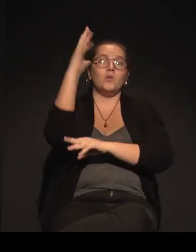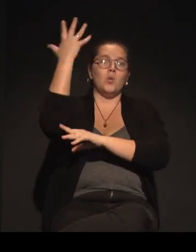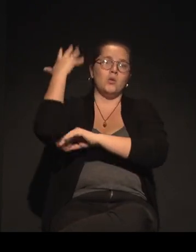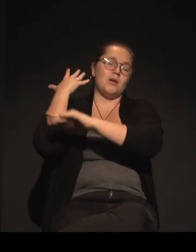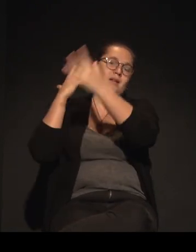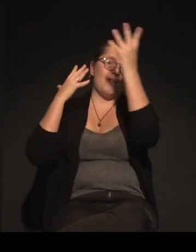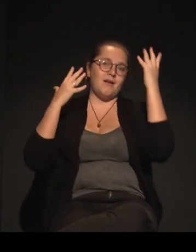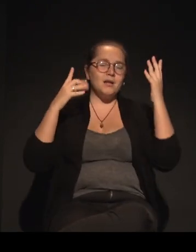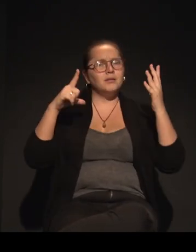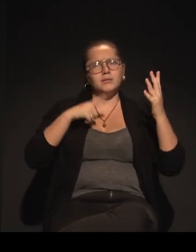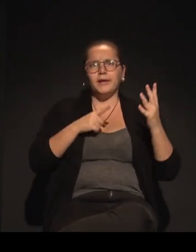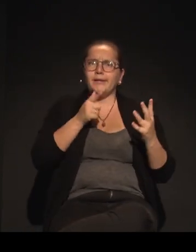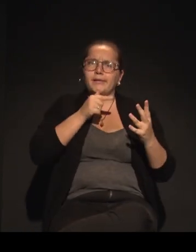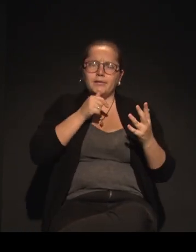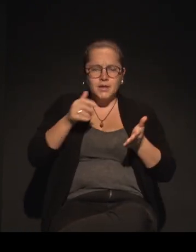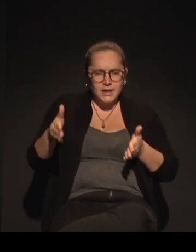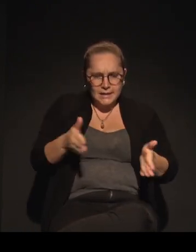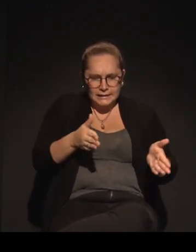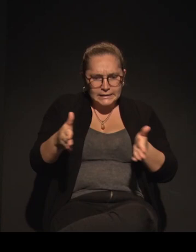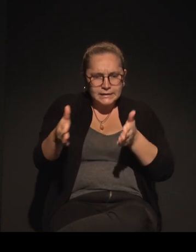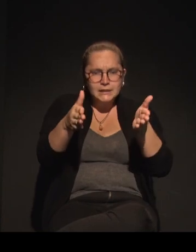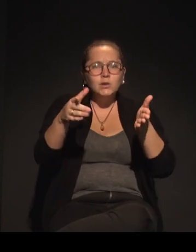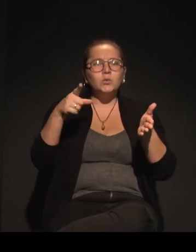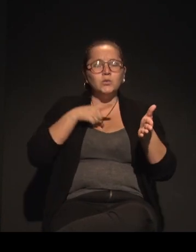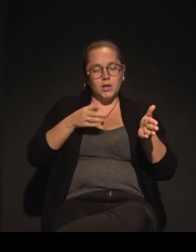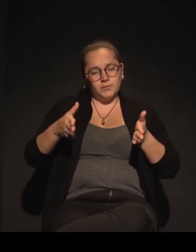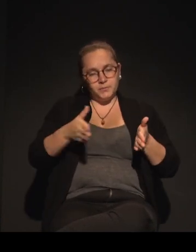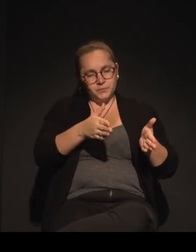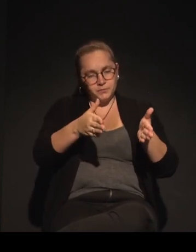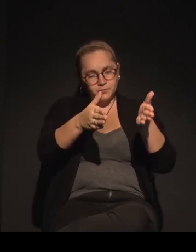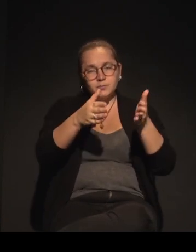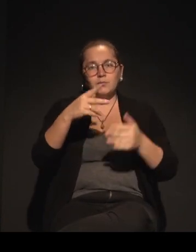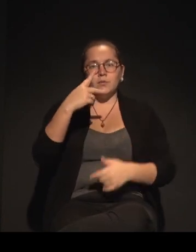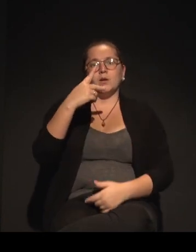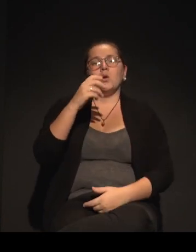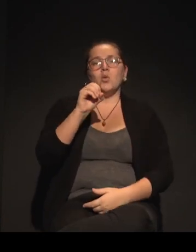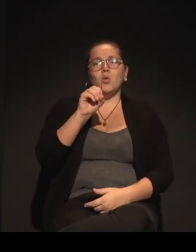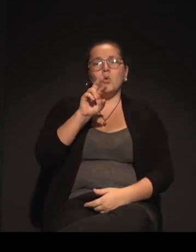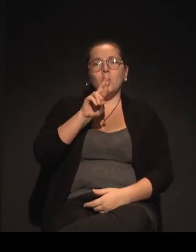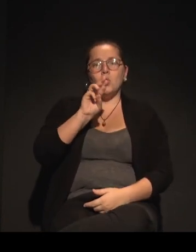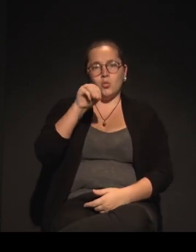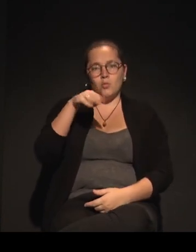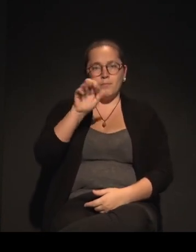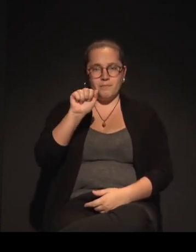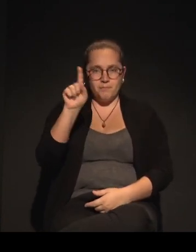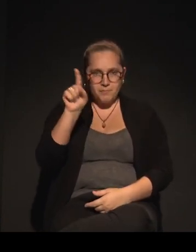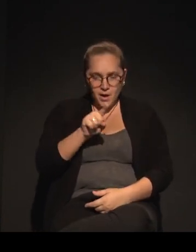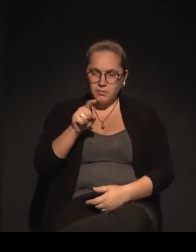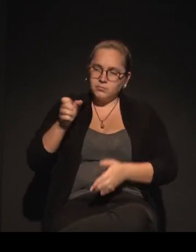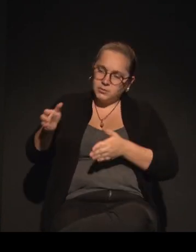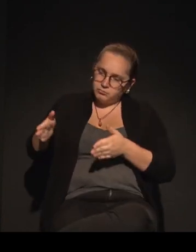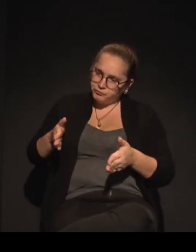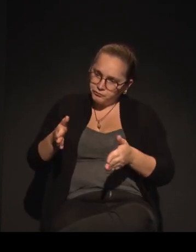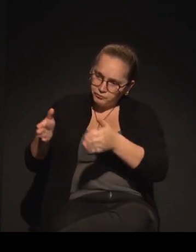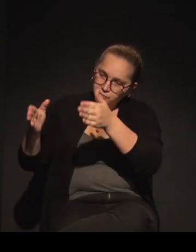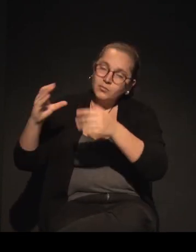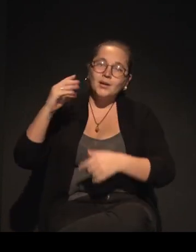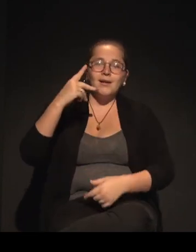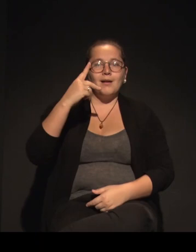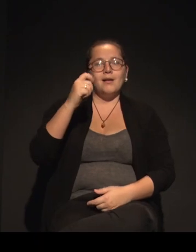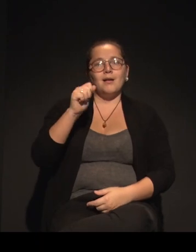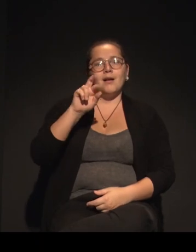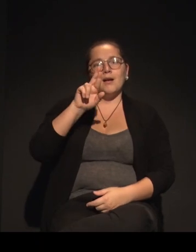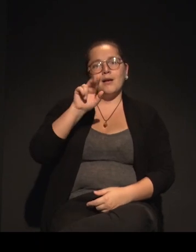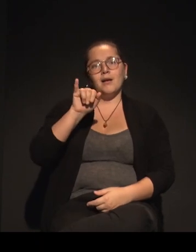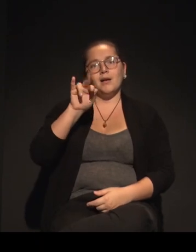também tem rios né nós somos cercado por dois rios o rio corumbá o erro caraíva né é um fluxo também